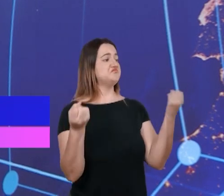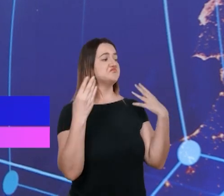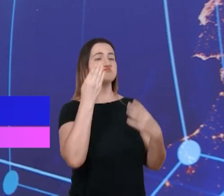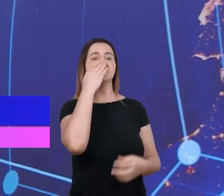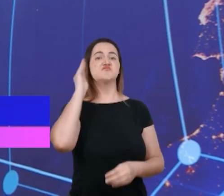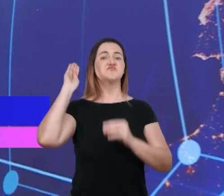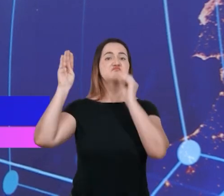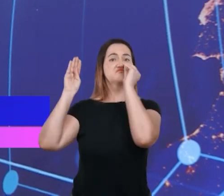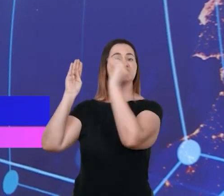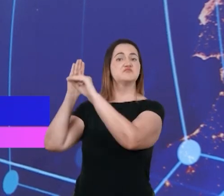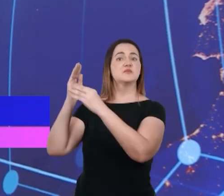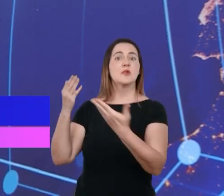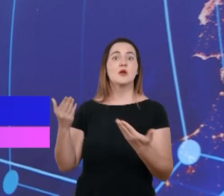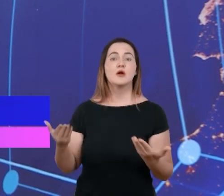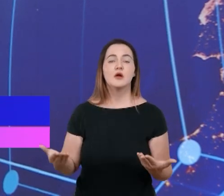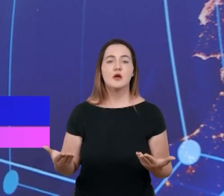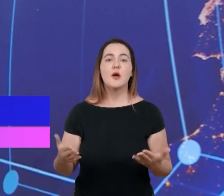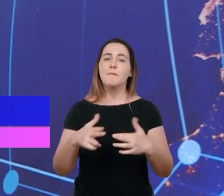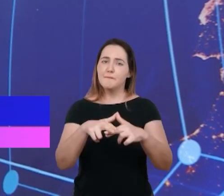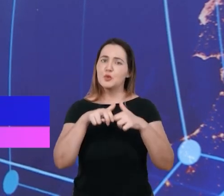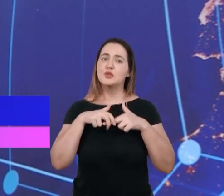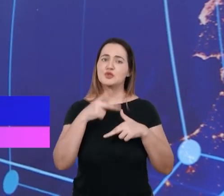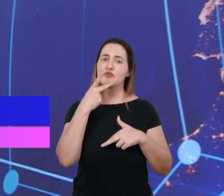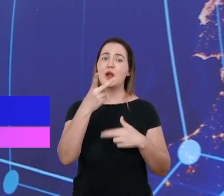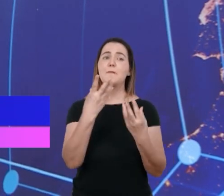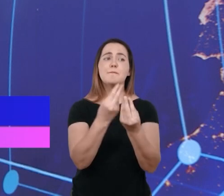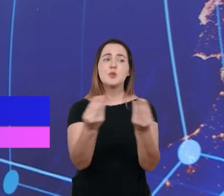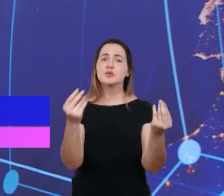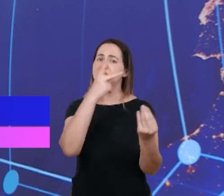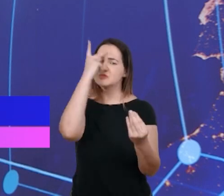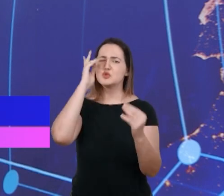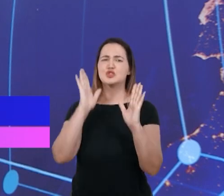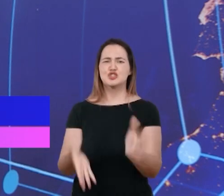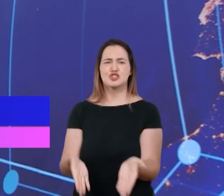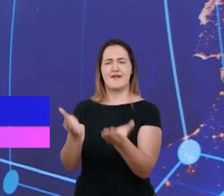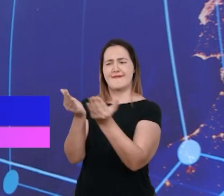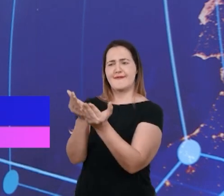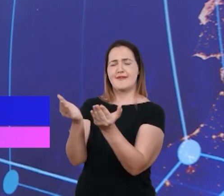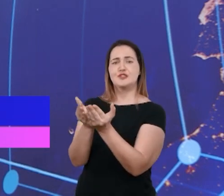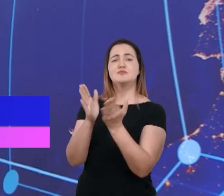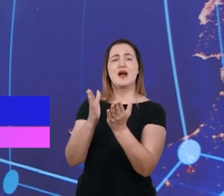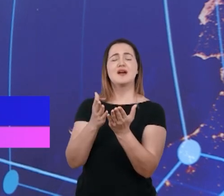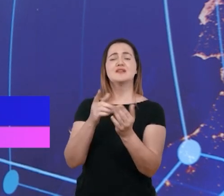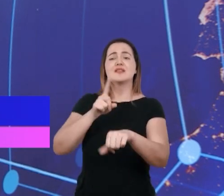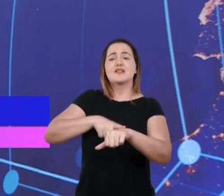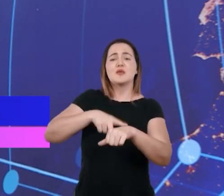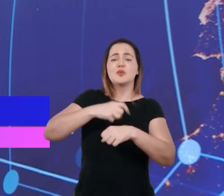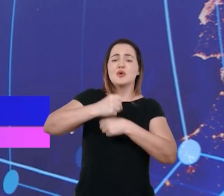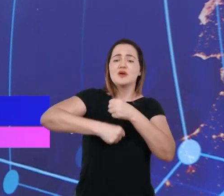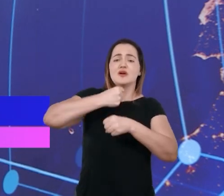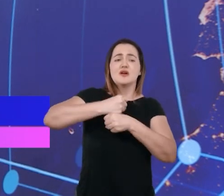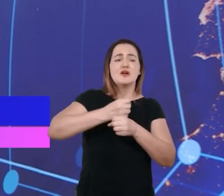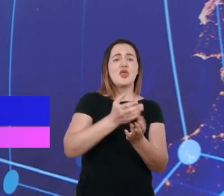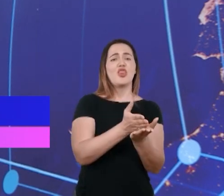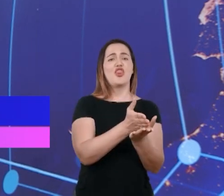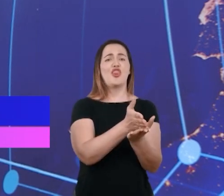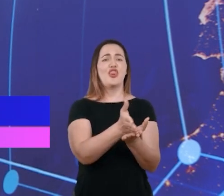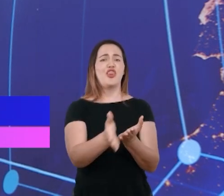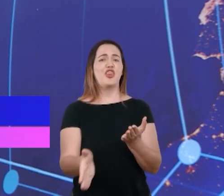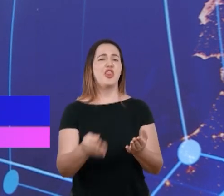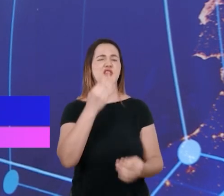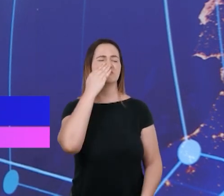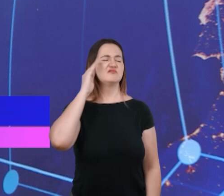à igreja e não pertence mais, você precisa voltar. E eu estou dizendo isso em nome de Jesus. Agora é a hora. Chega de